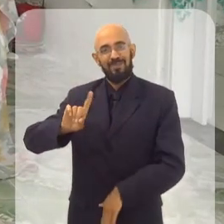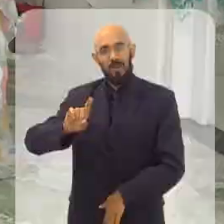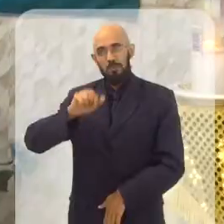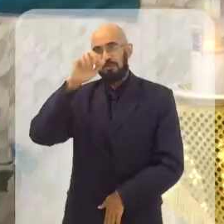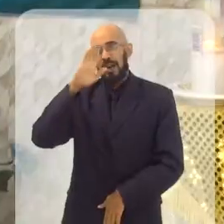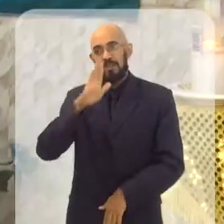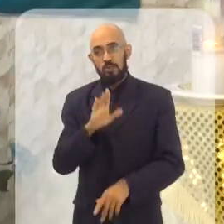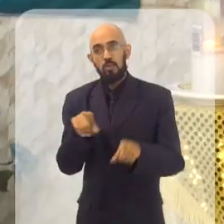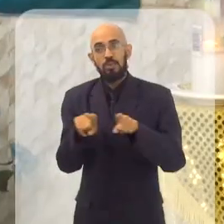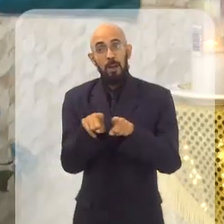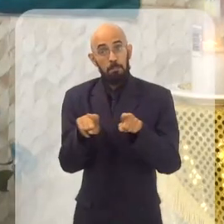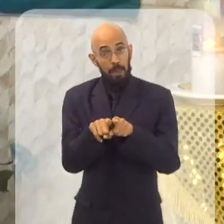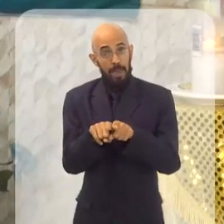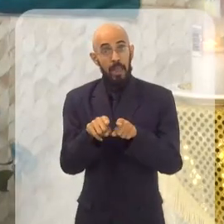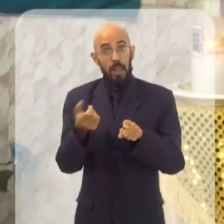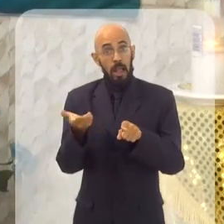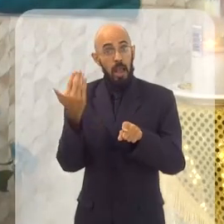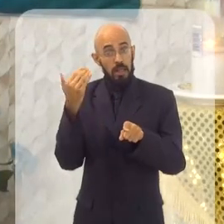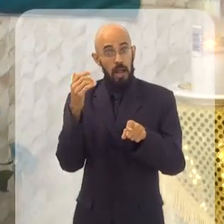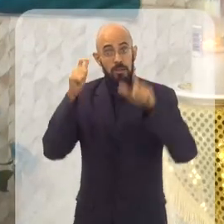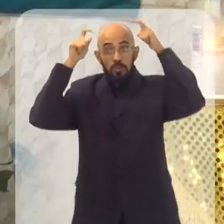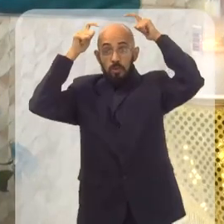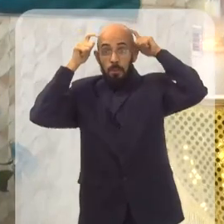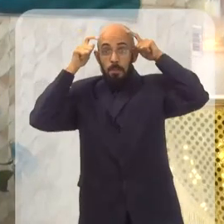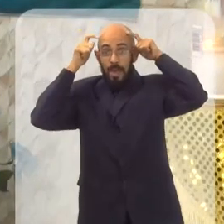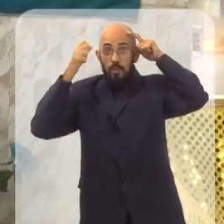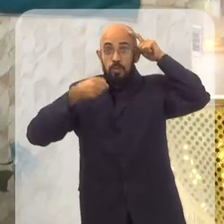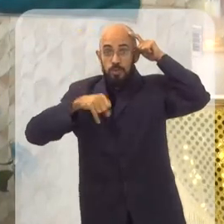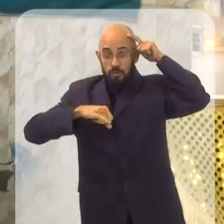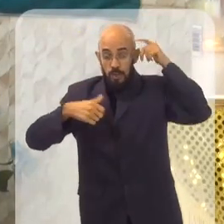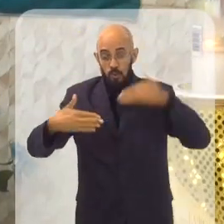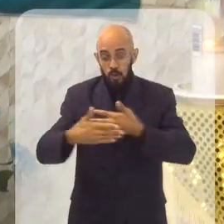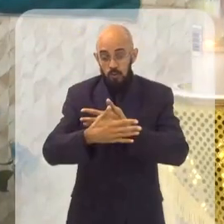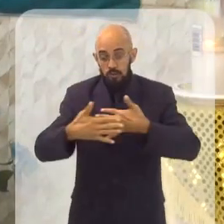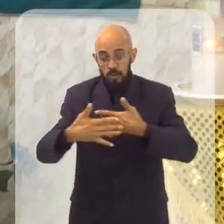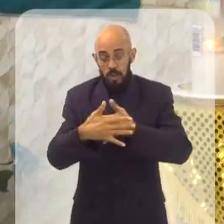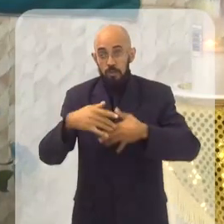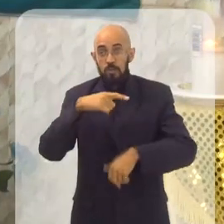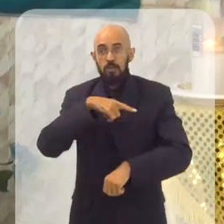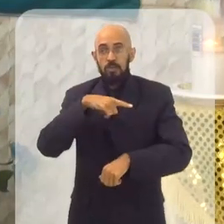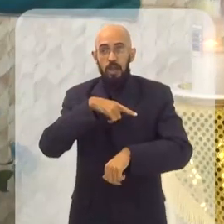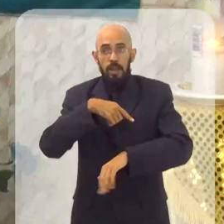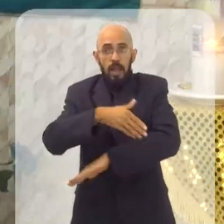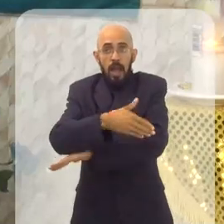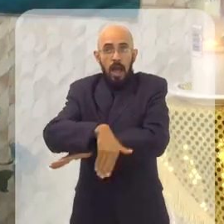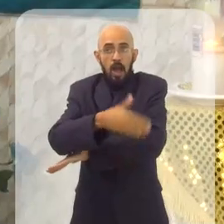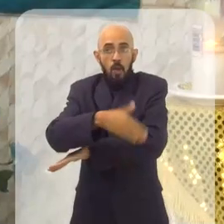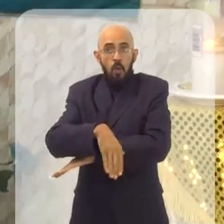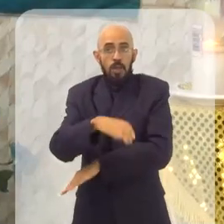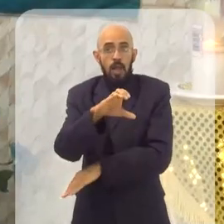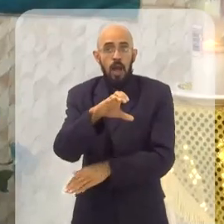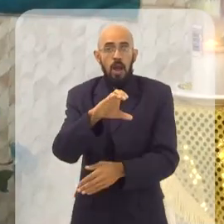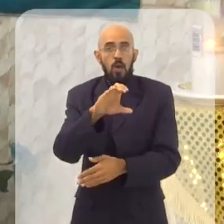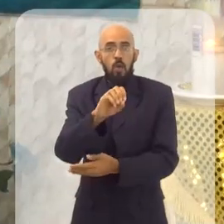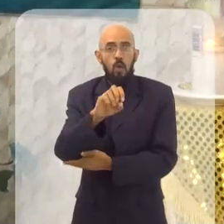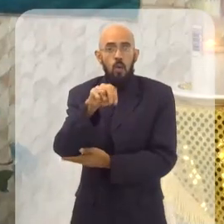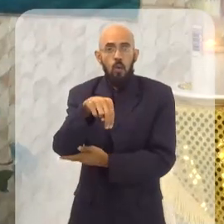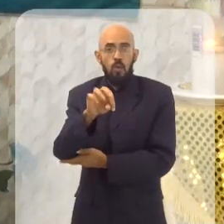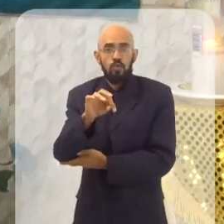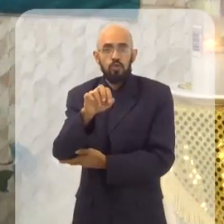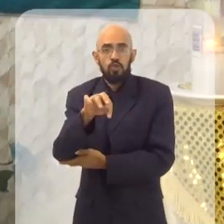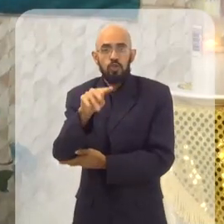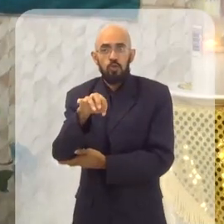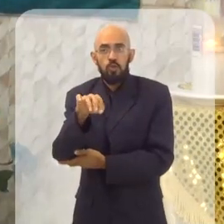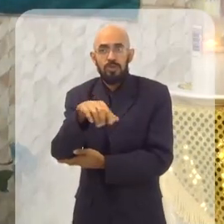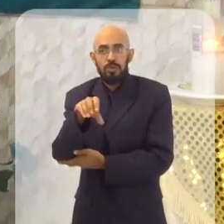exemplo, desde na época do Império, se você for ao centro do Rio, tem uma plaquinha lá, Rua da Constituição. E